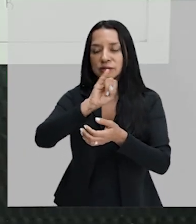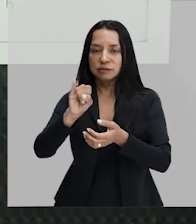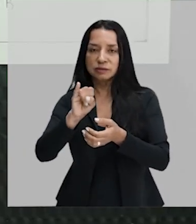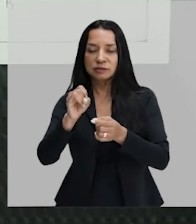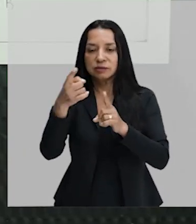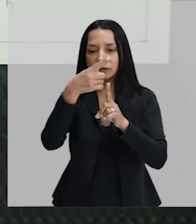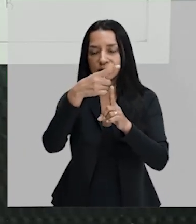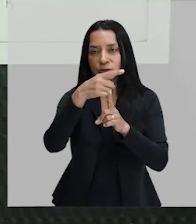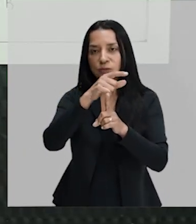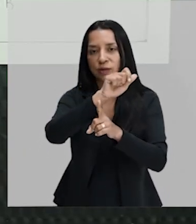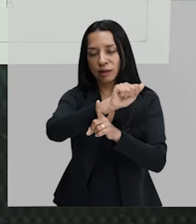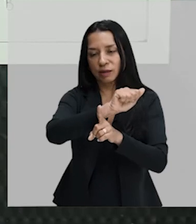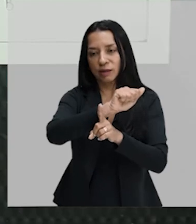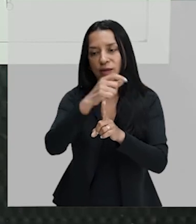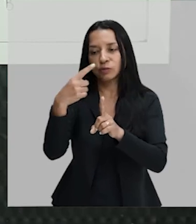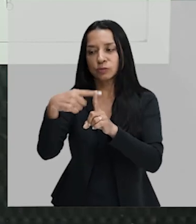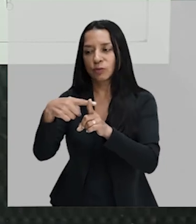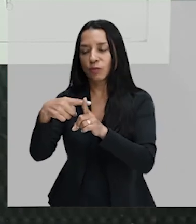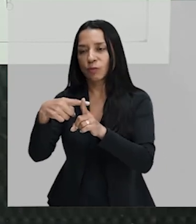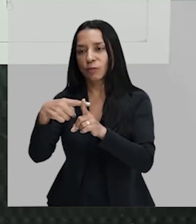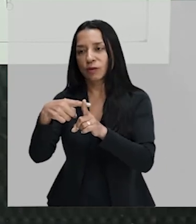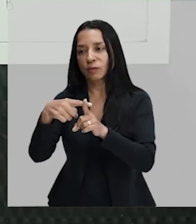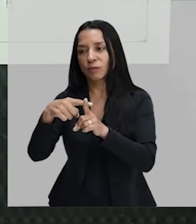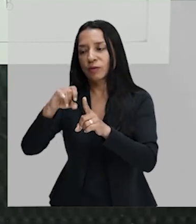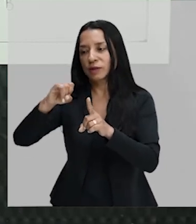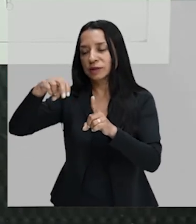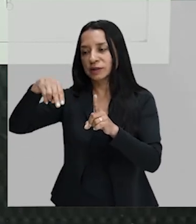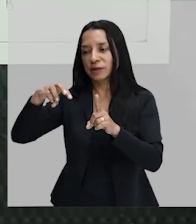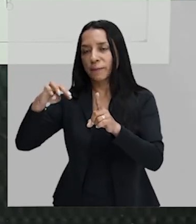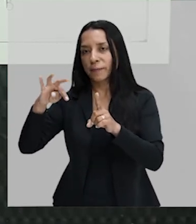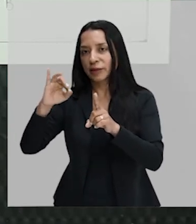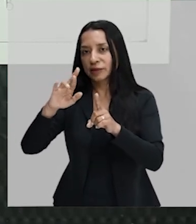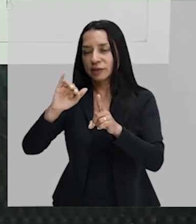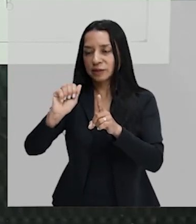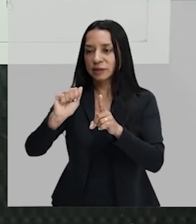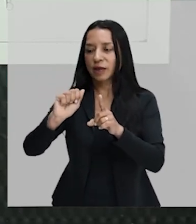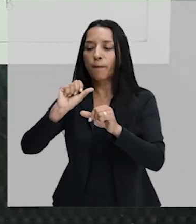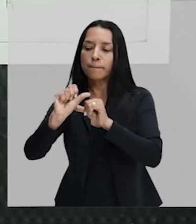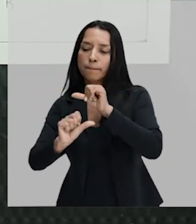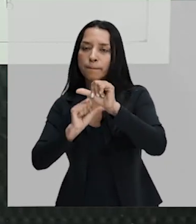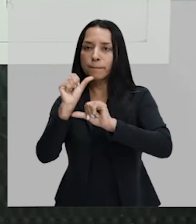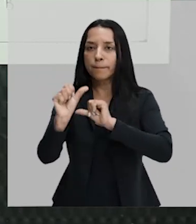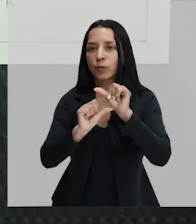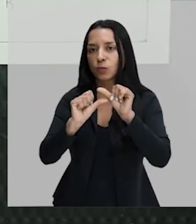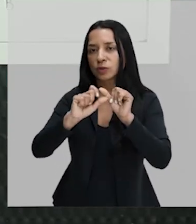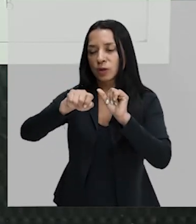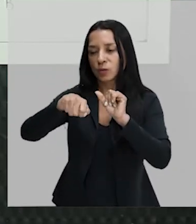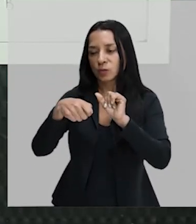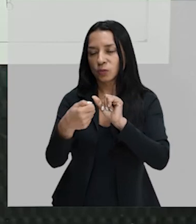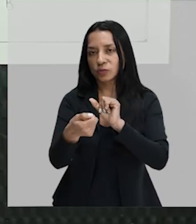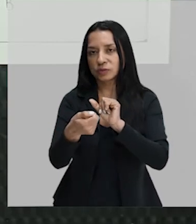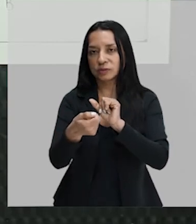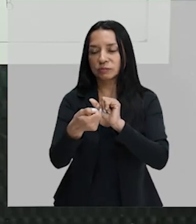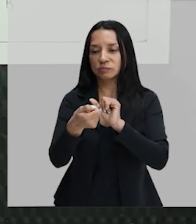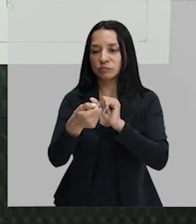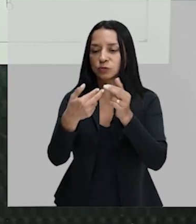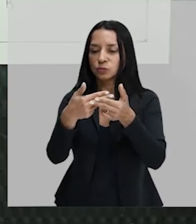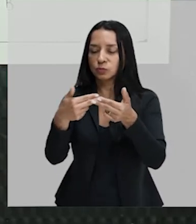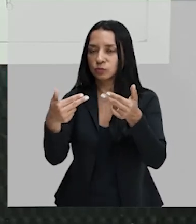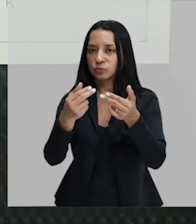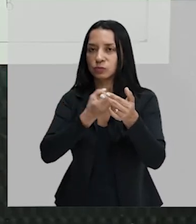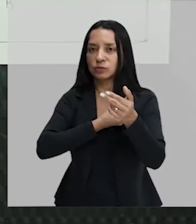sua simétrica, a simétrica oposta, você muda os sinais dos elementos. Se você fizer essa soma, você vai